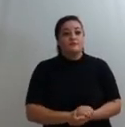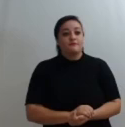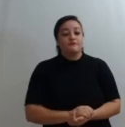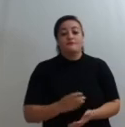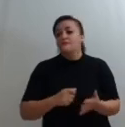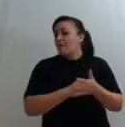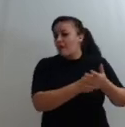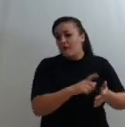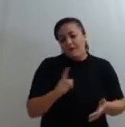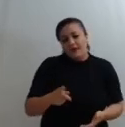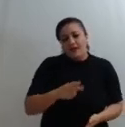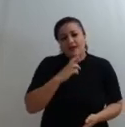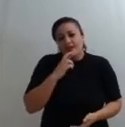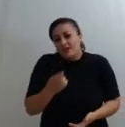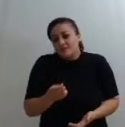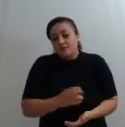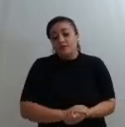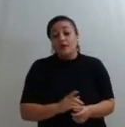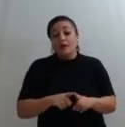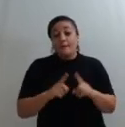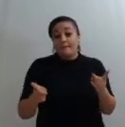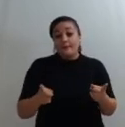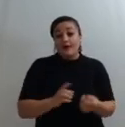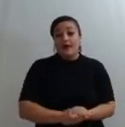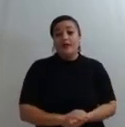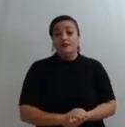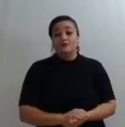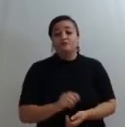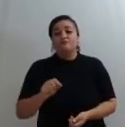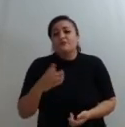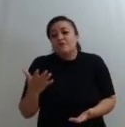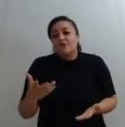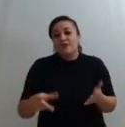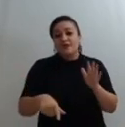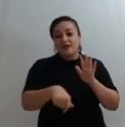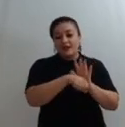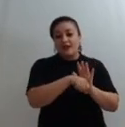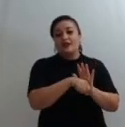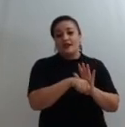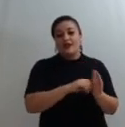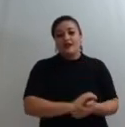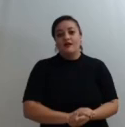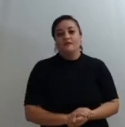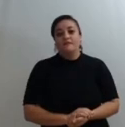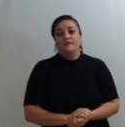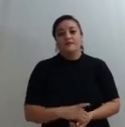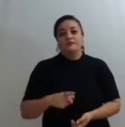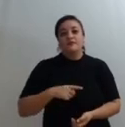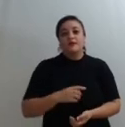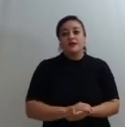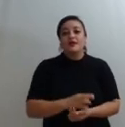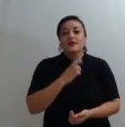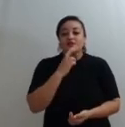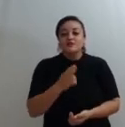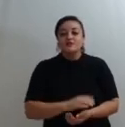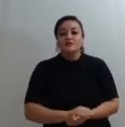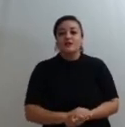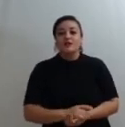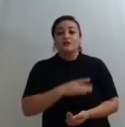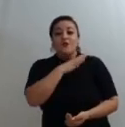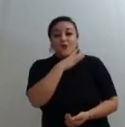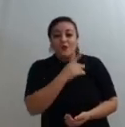Então, na verdade, o que me parece ilegal seria extrair alguma consequência negativa da recusa